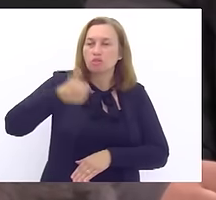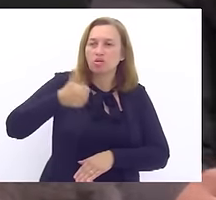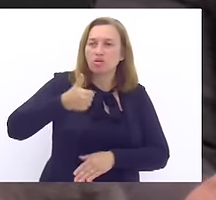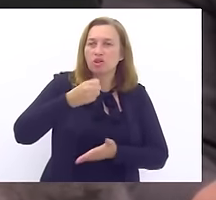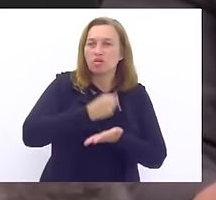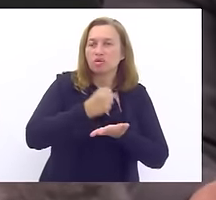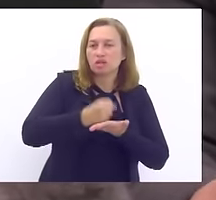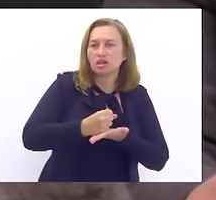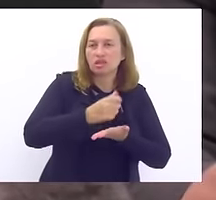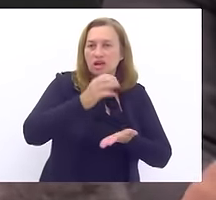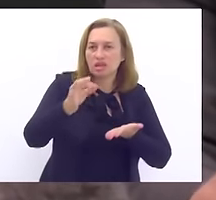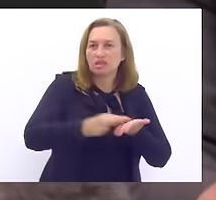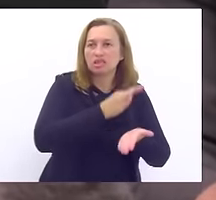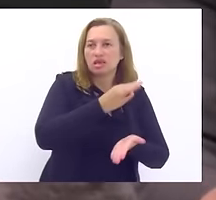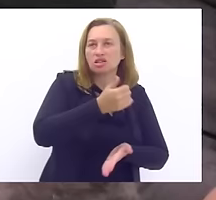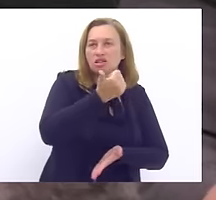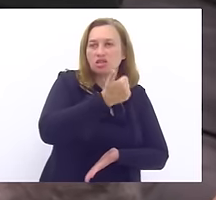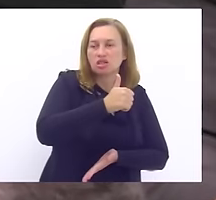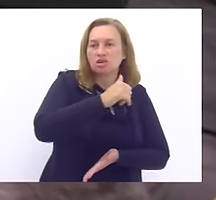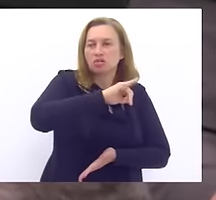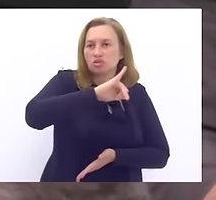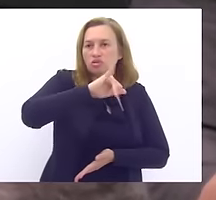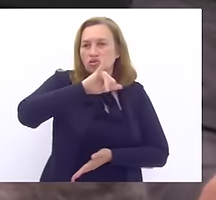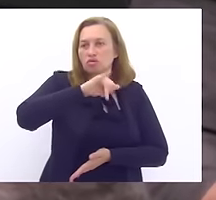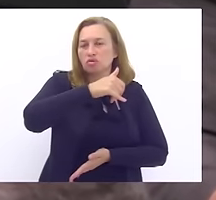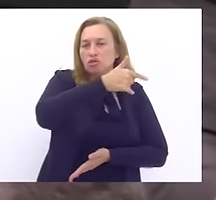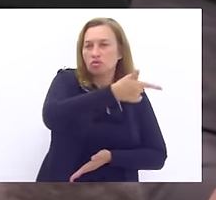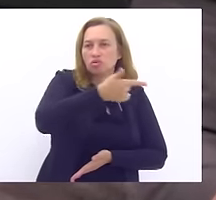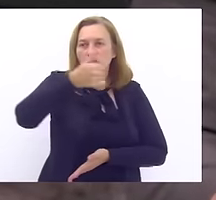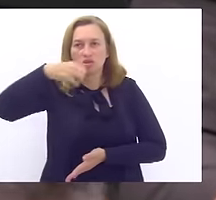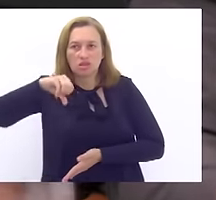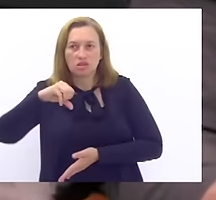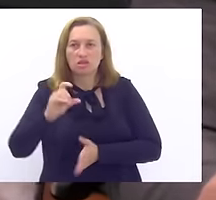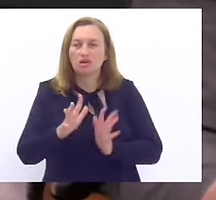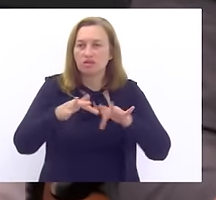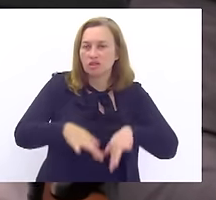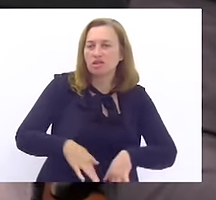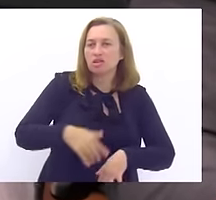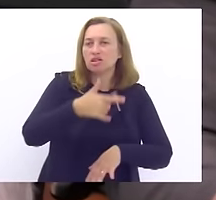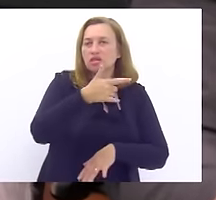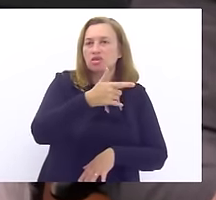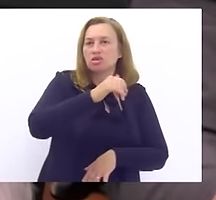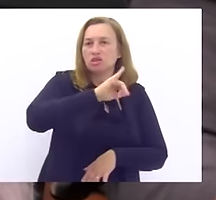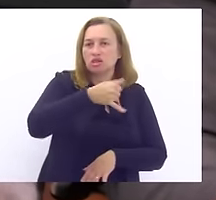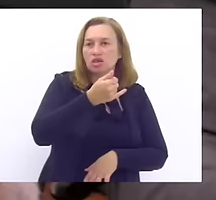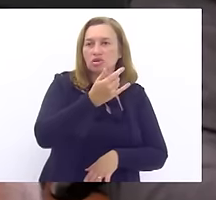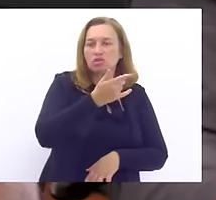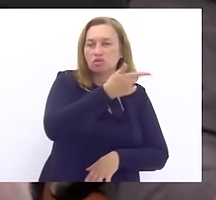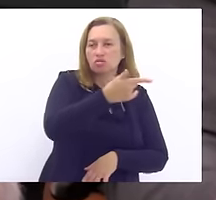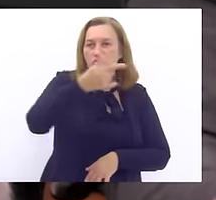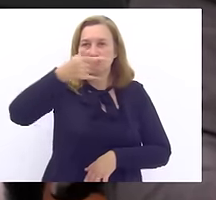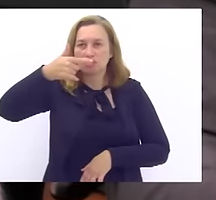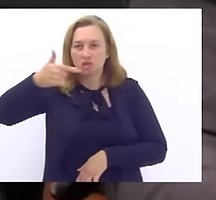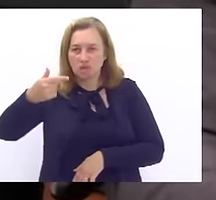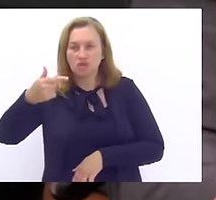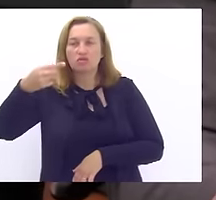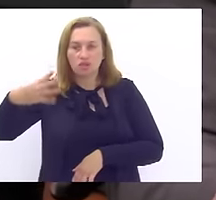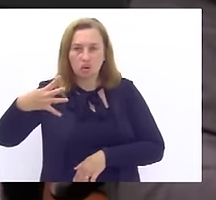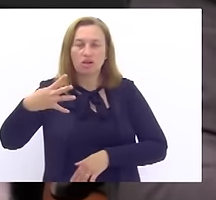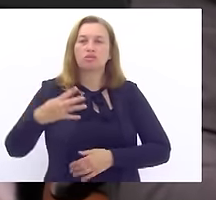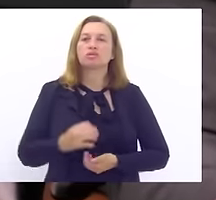foi assinado em janeiro de 2019 ele expira em janeiro de 2023 é isso 2024